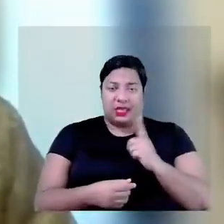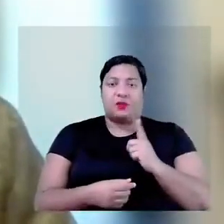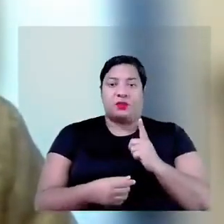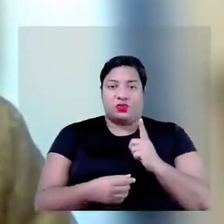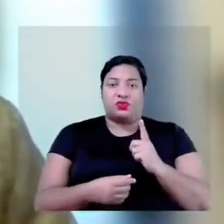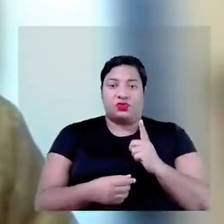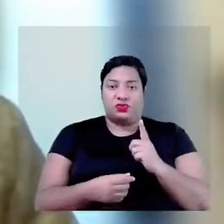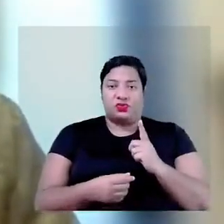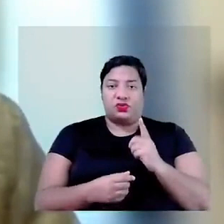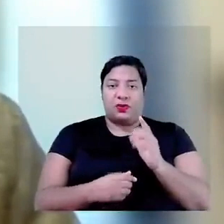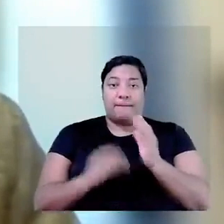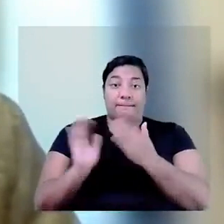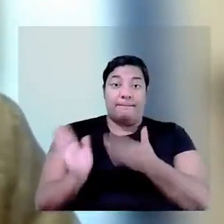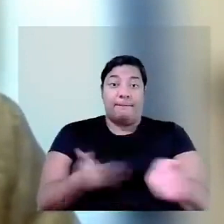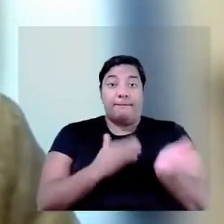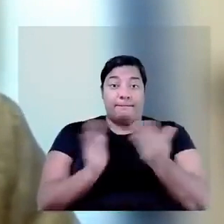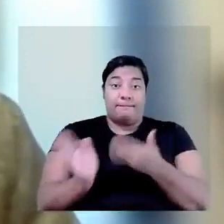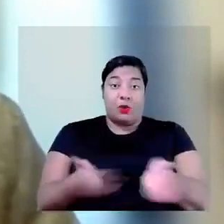de produção